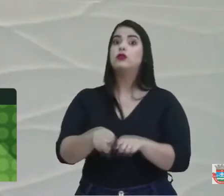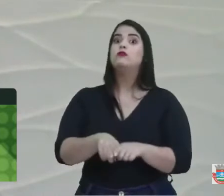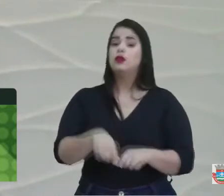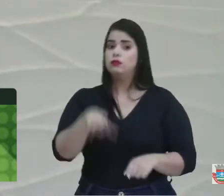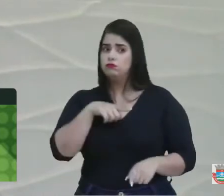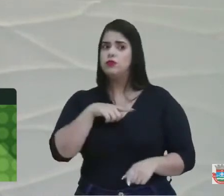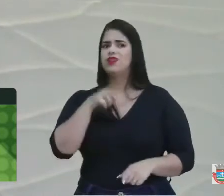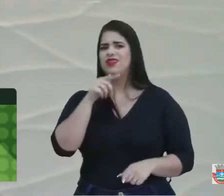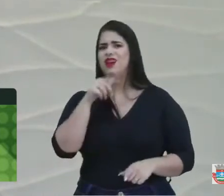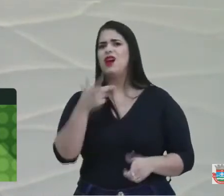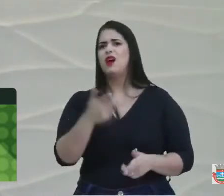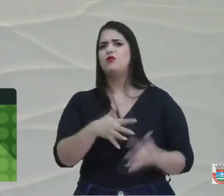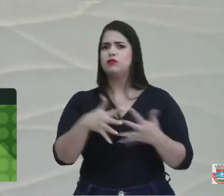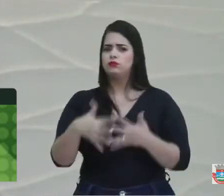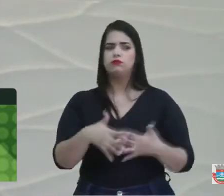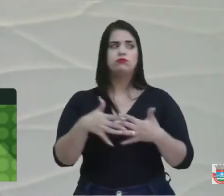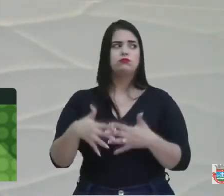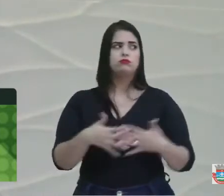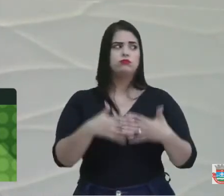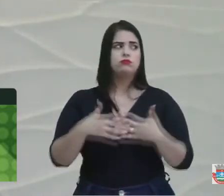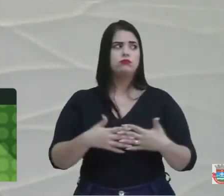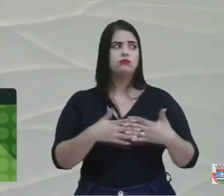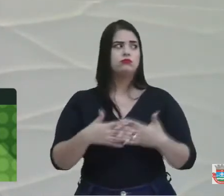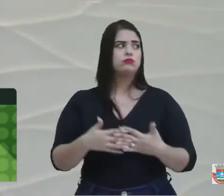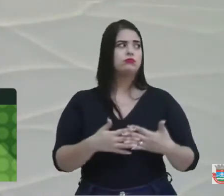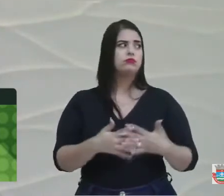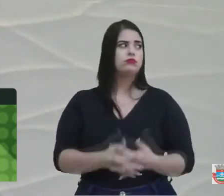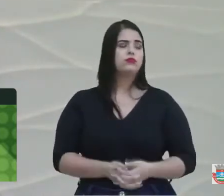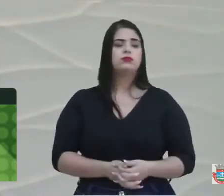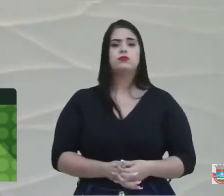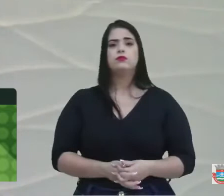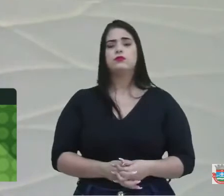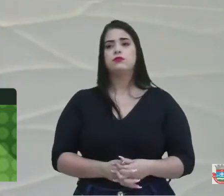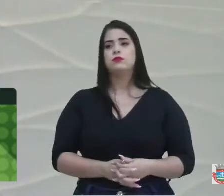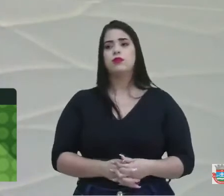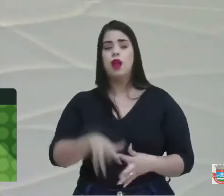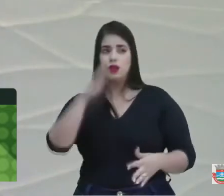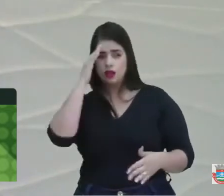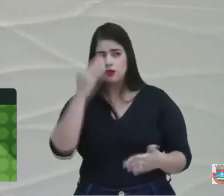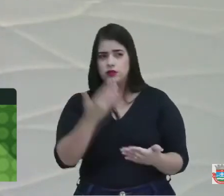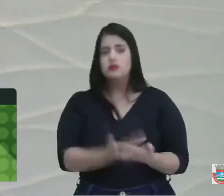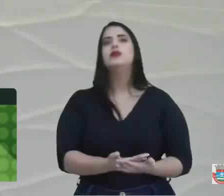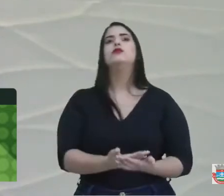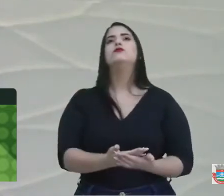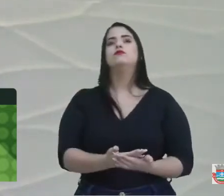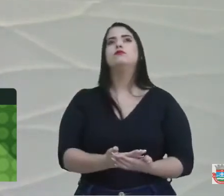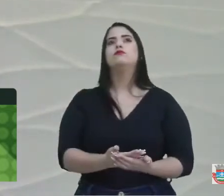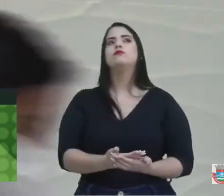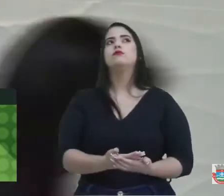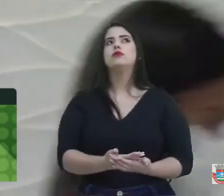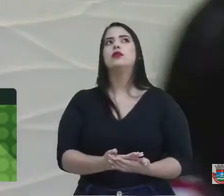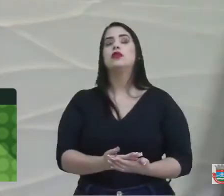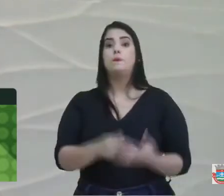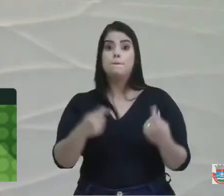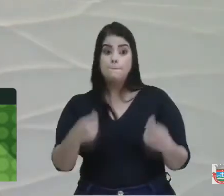com esses, e usados também esses caminhões que poderiam estar na zona rural, mas acredito que é possível fazer isso, desde